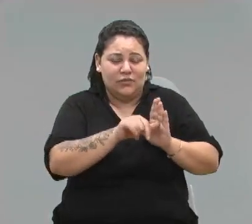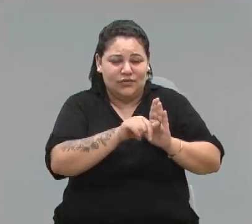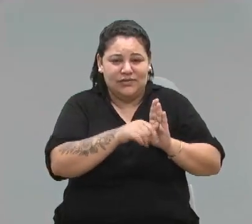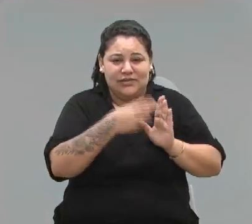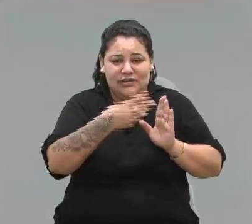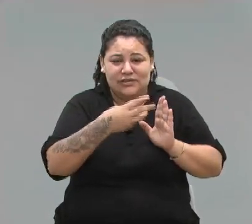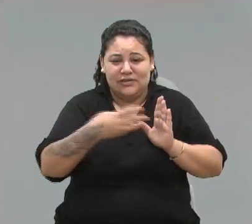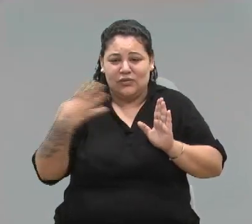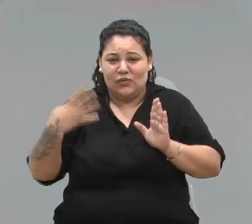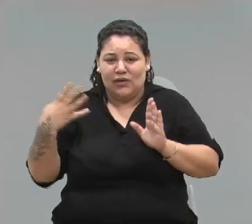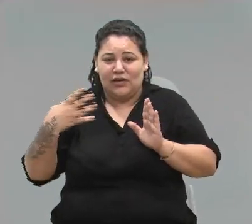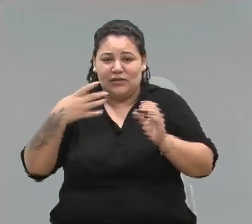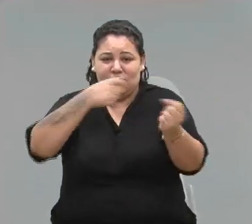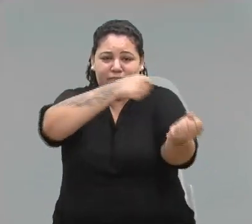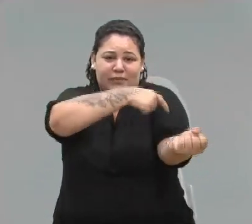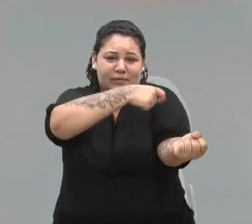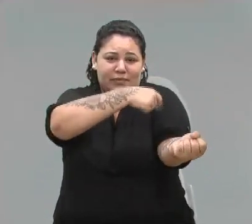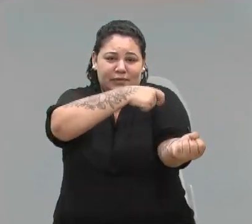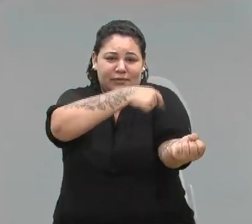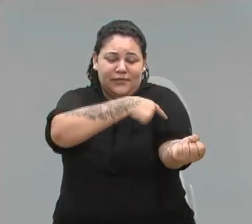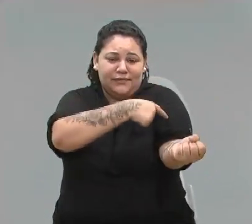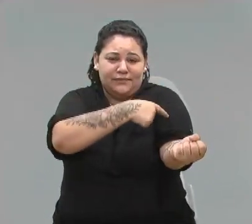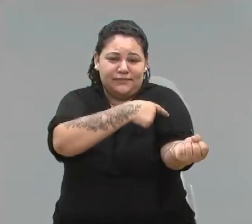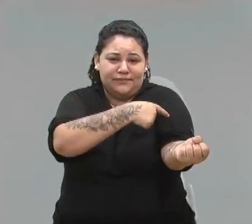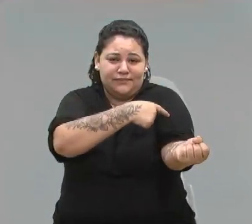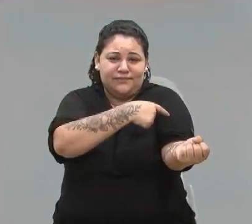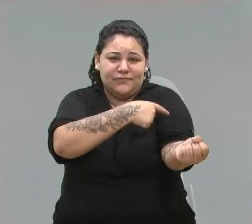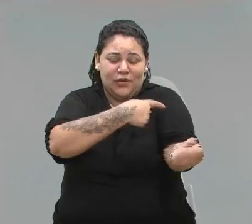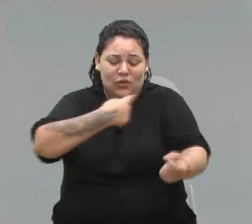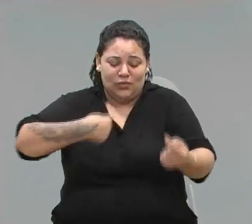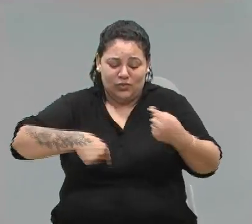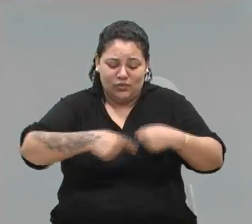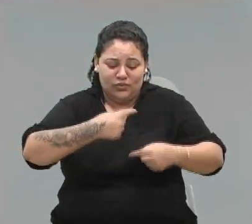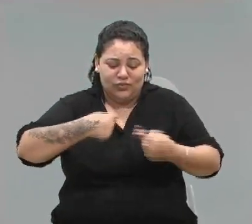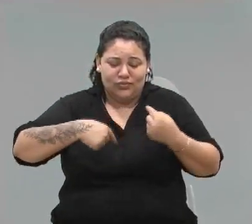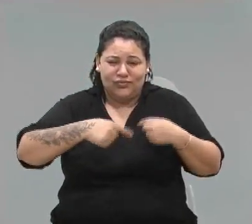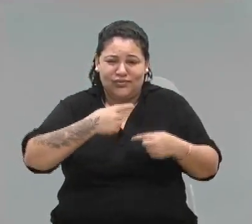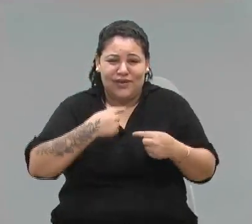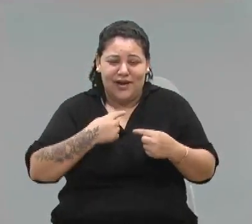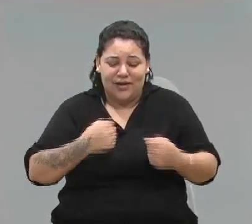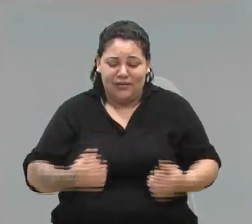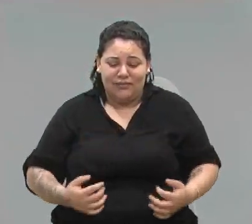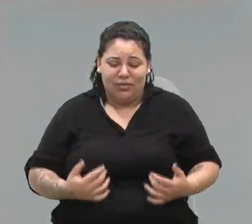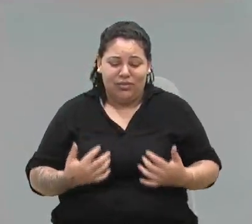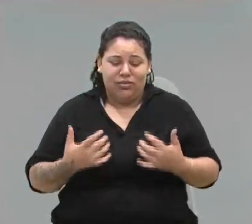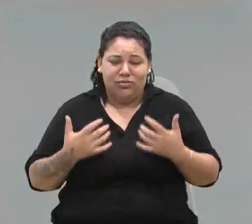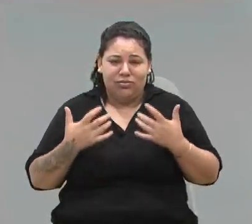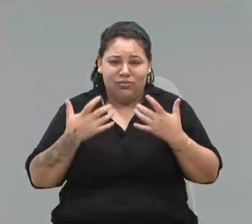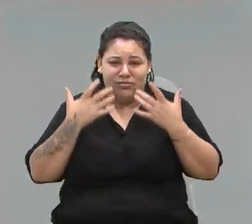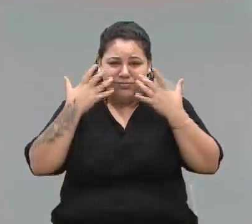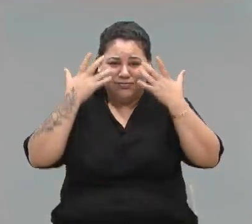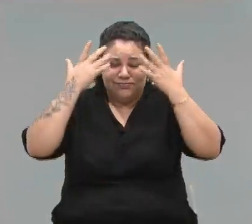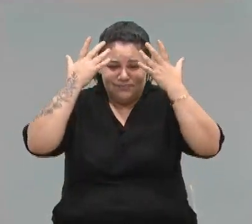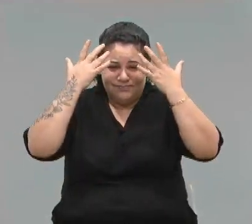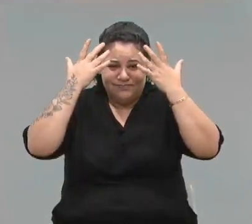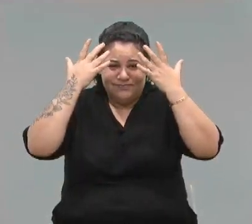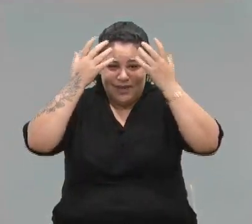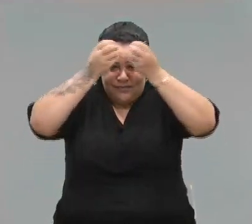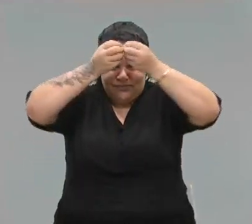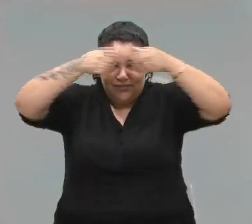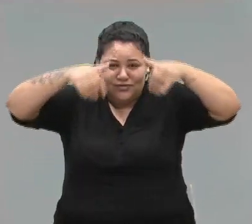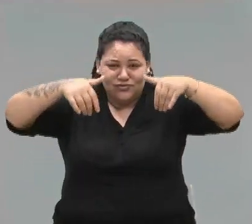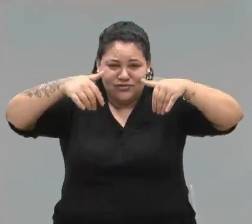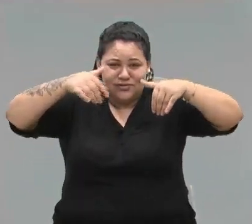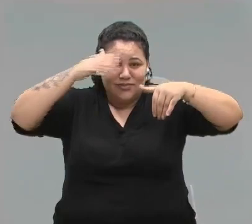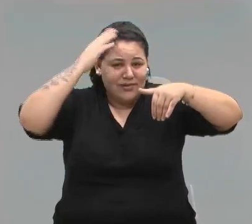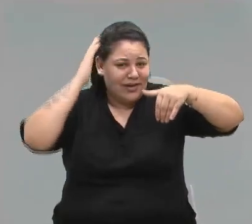sessão de quimioterapia, podendo se soltar aos poucos ou em grandes tufos. Com